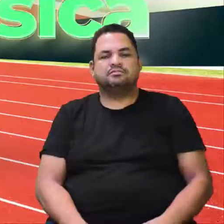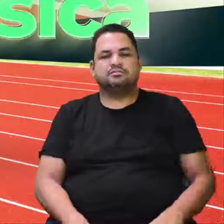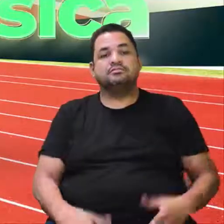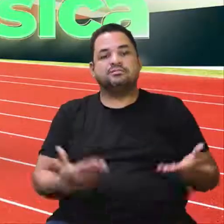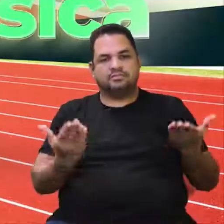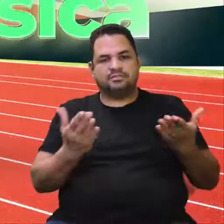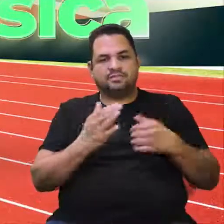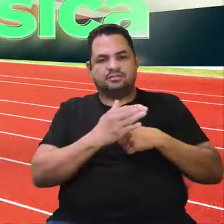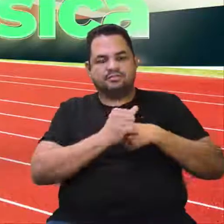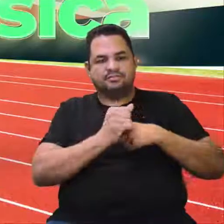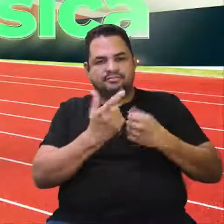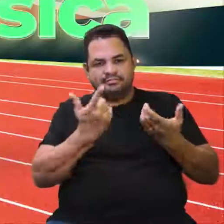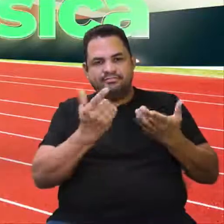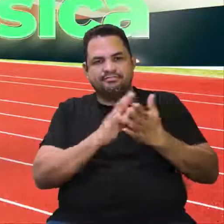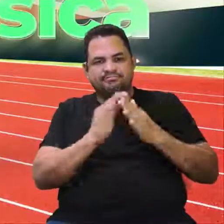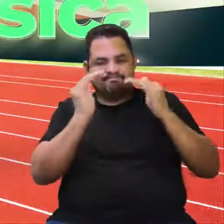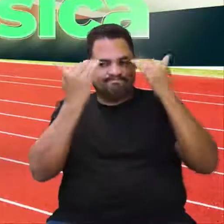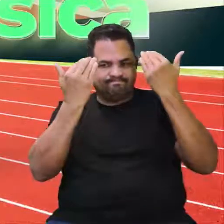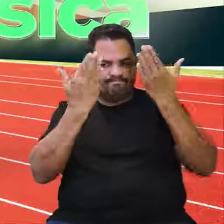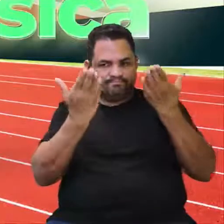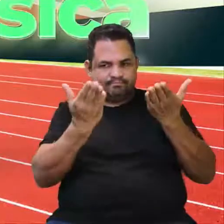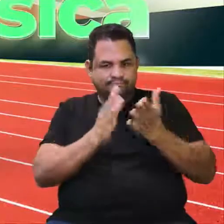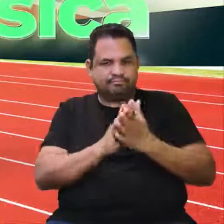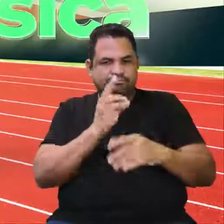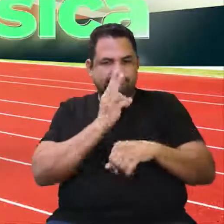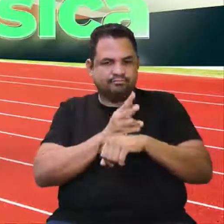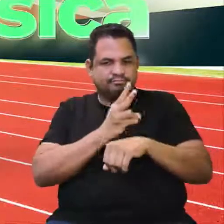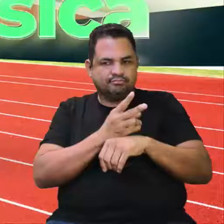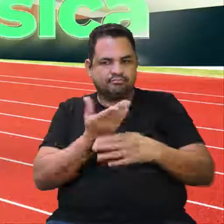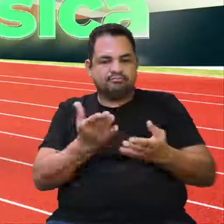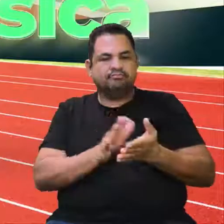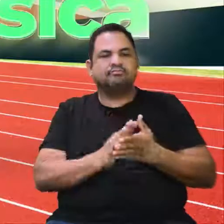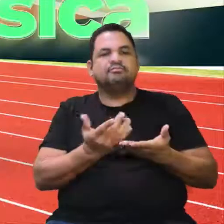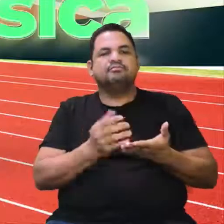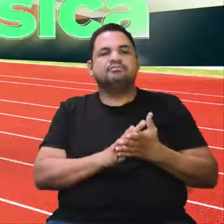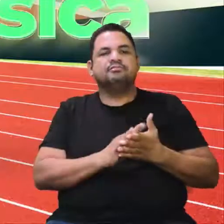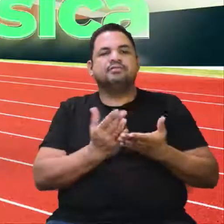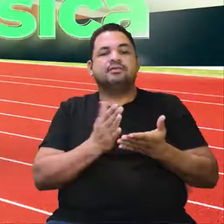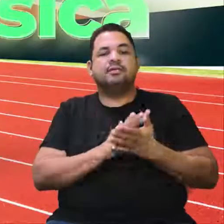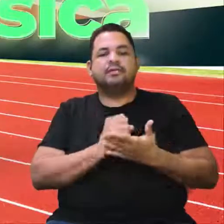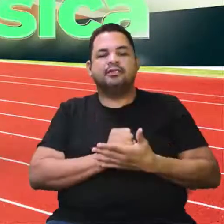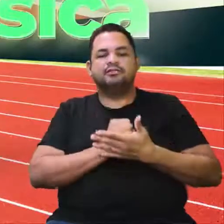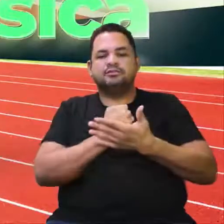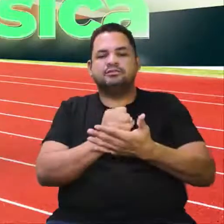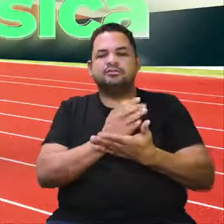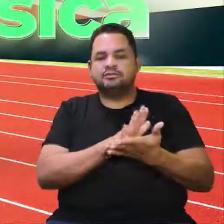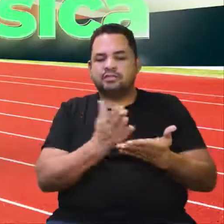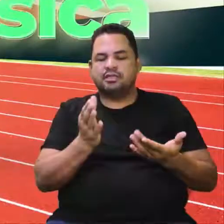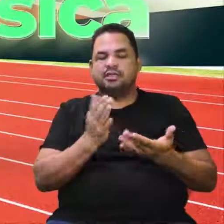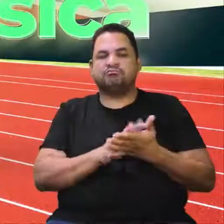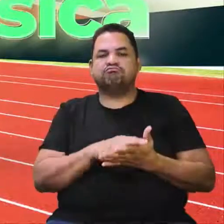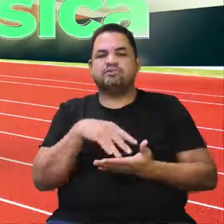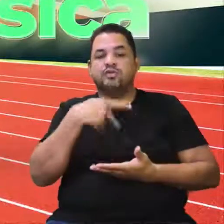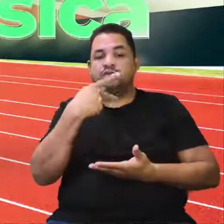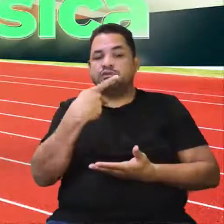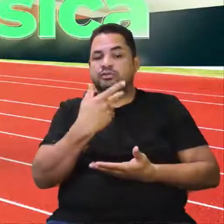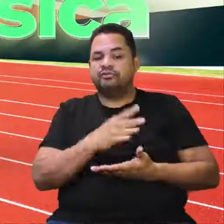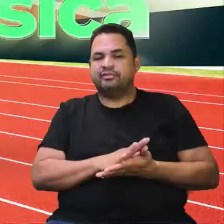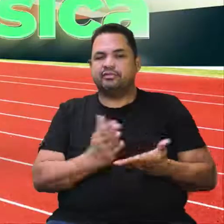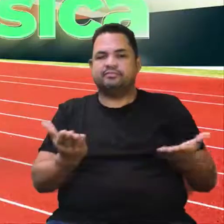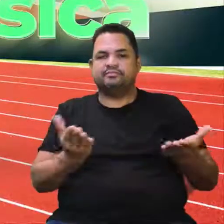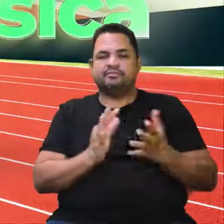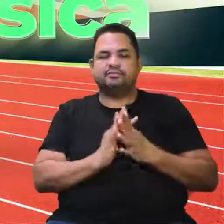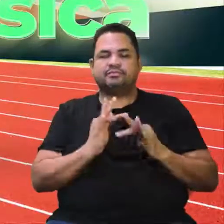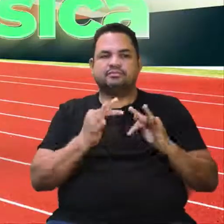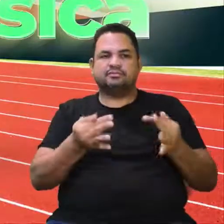Muito bem, caríssimo aluno, você prestou bastante atenção no vídeo? Ele só veio para fomentar mais ainda a nossa fala, certinho? Fez